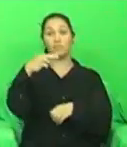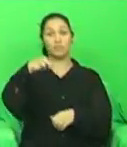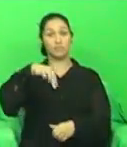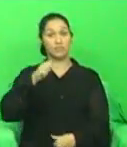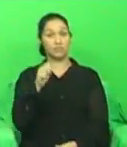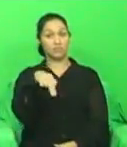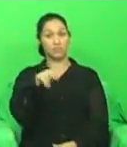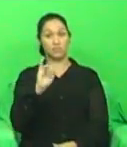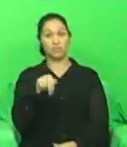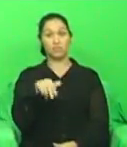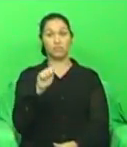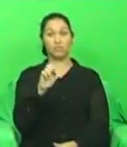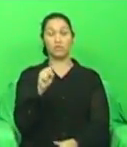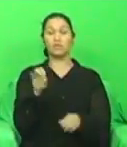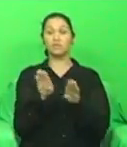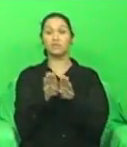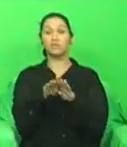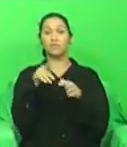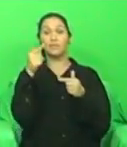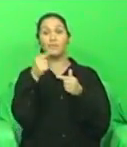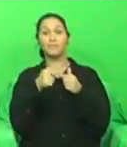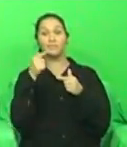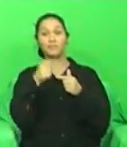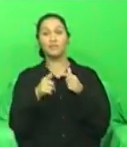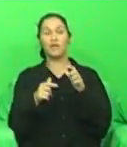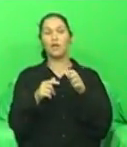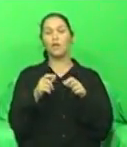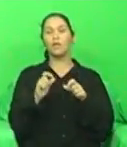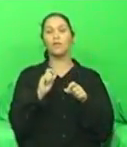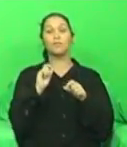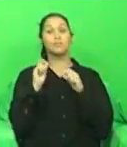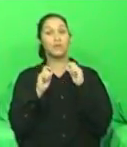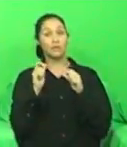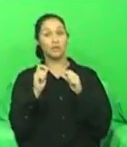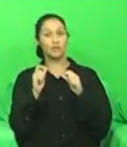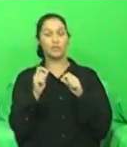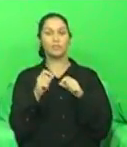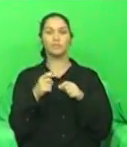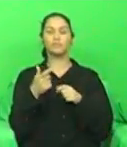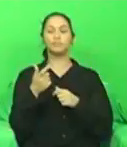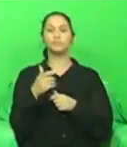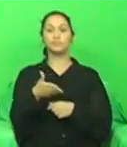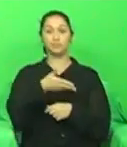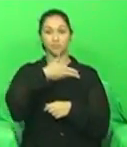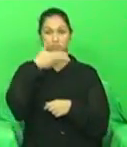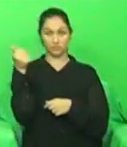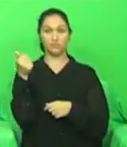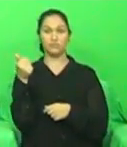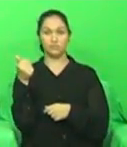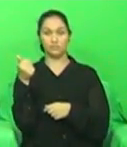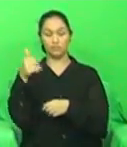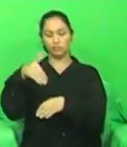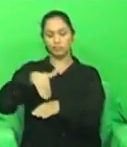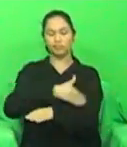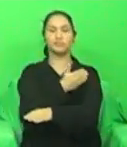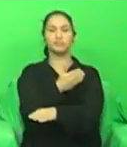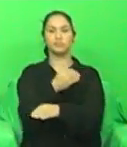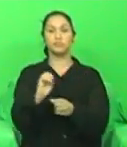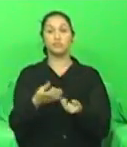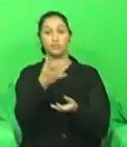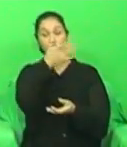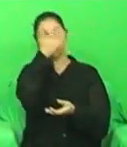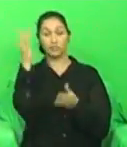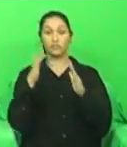material consistente para se colocar na rua pelo belo para dar condições às pessoas que moram no bairro vai ver as pessoas que vão